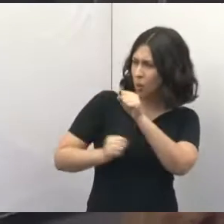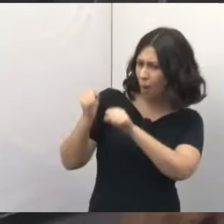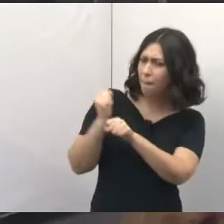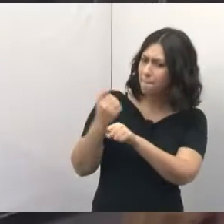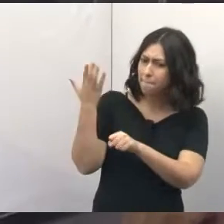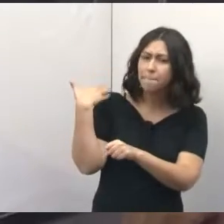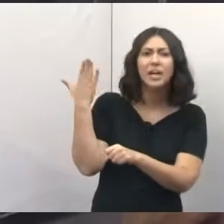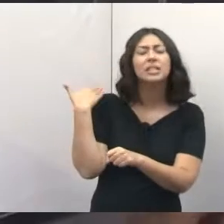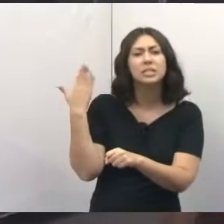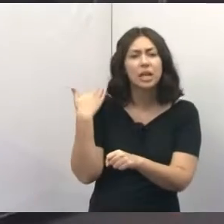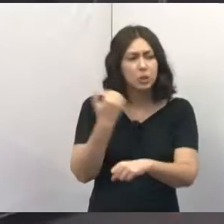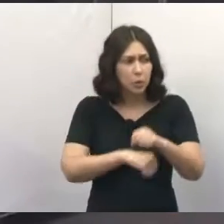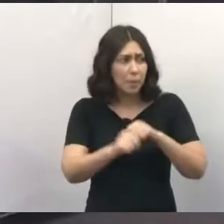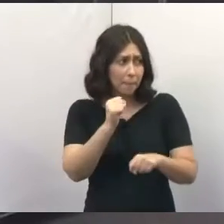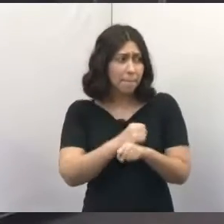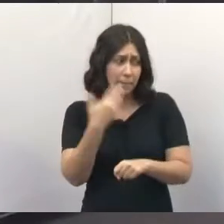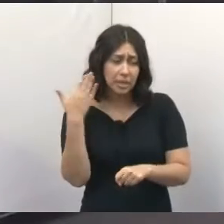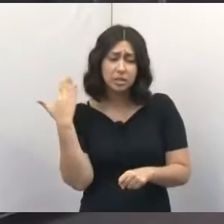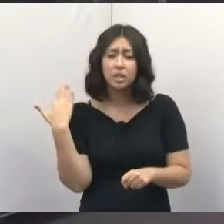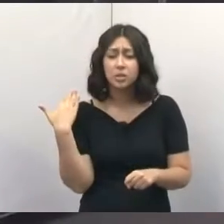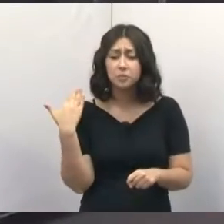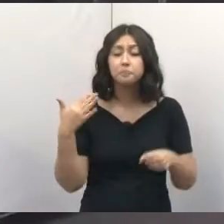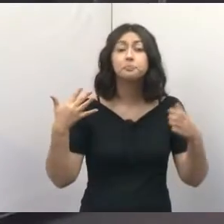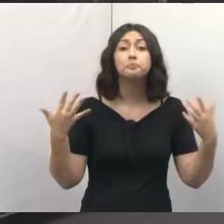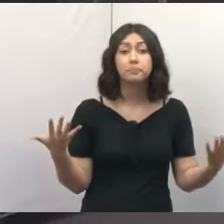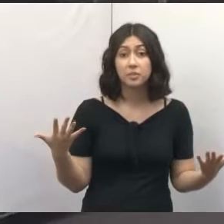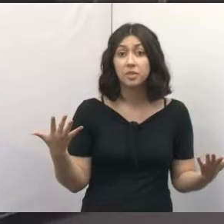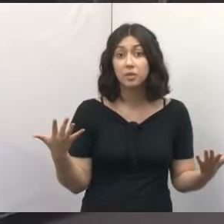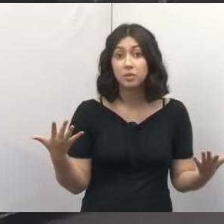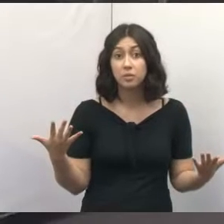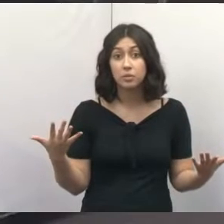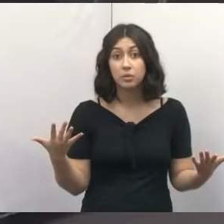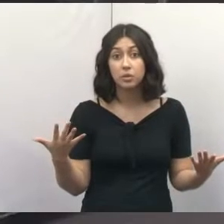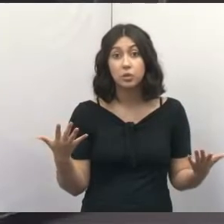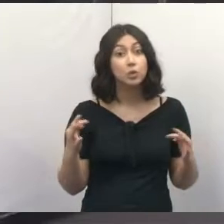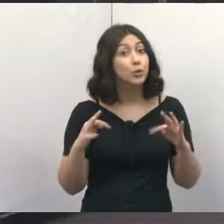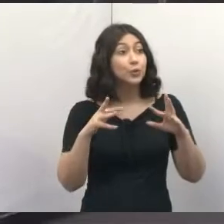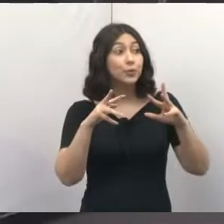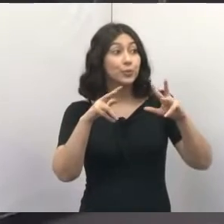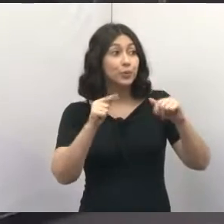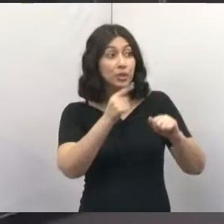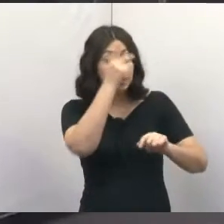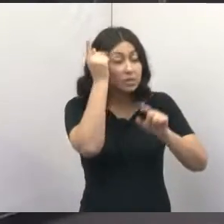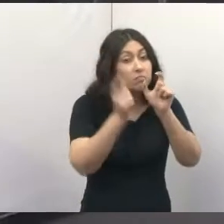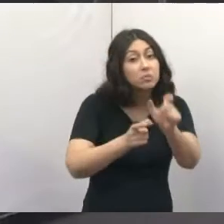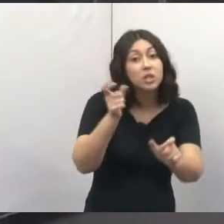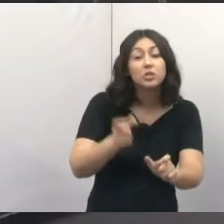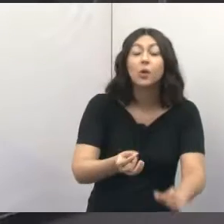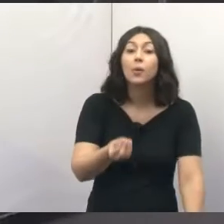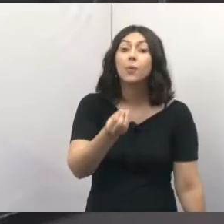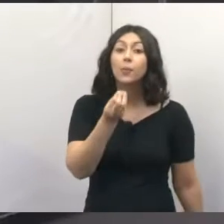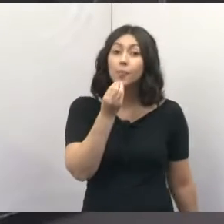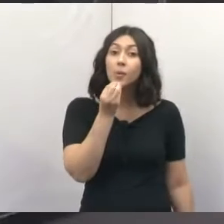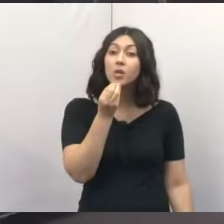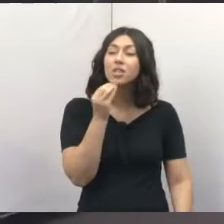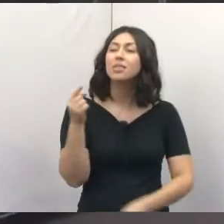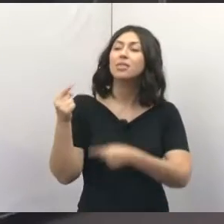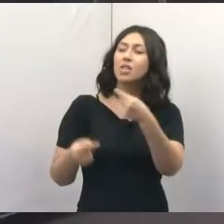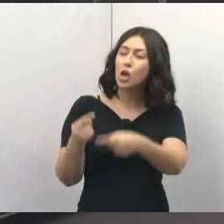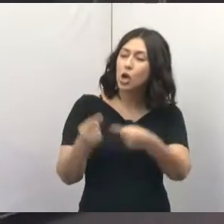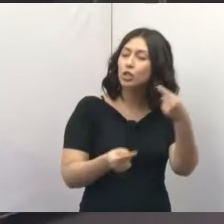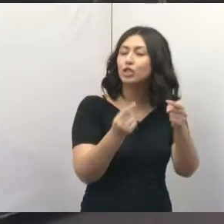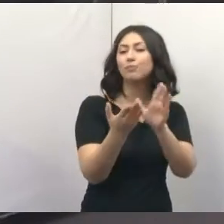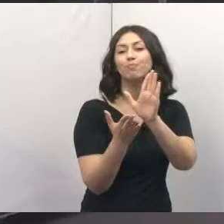passado, meio do ano passado. Então, quer dizer, todo mundo teve a possibilidade de discutir,